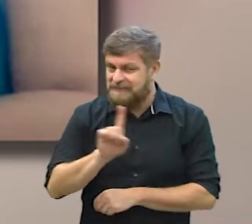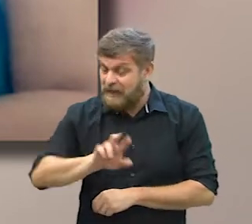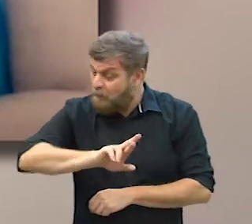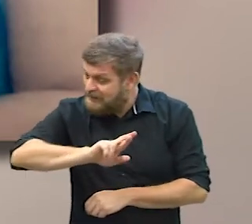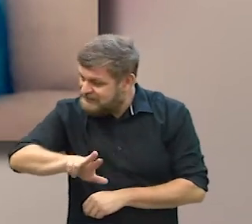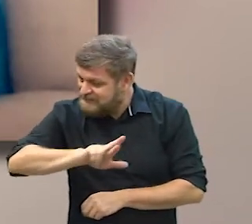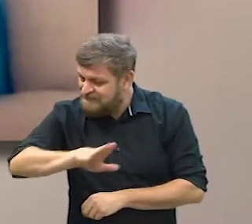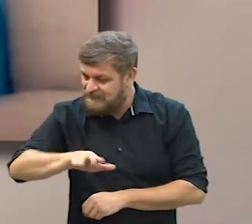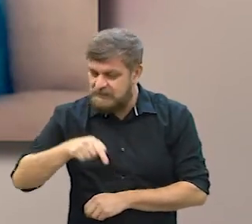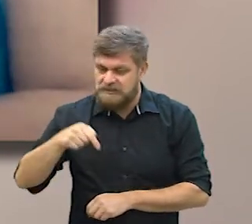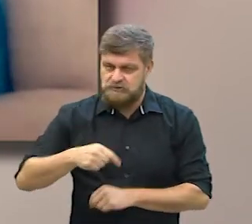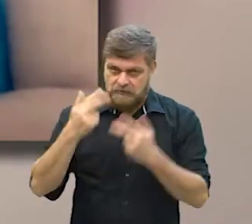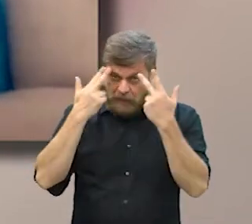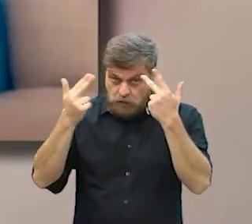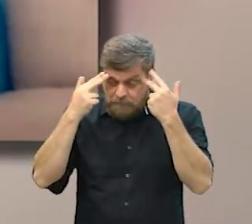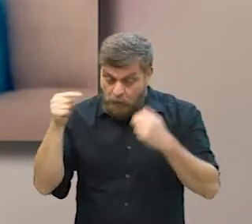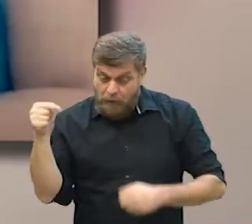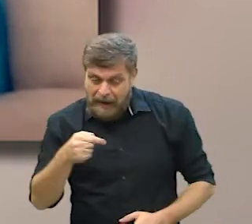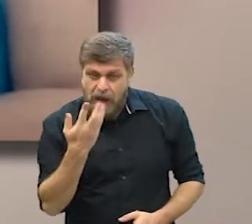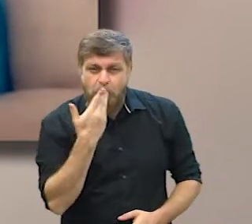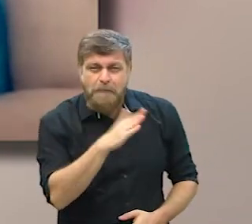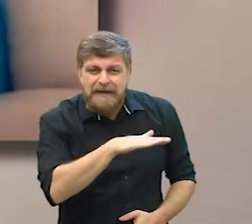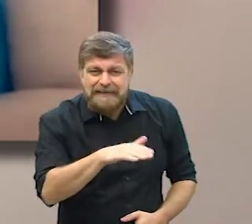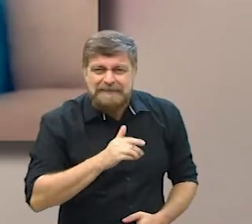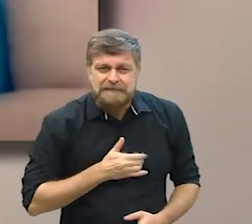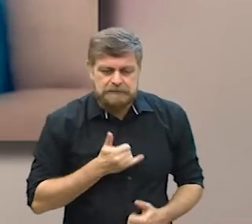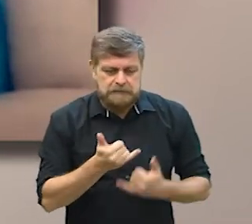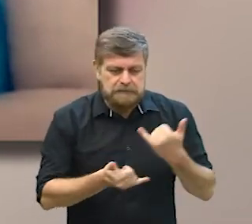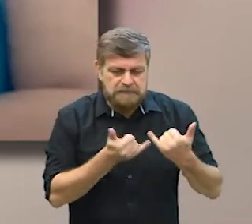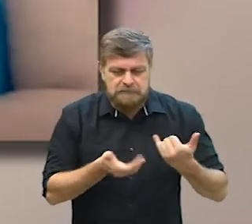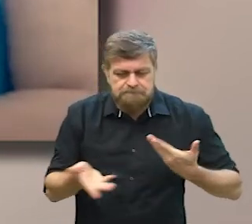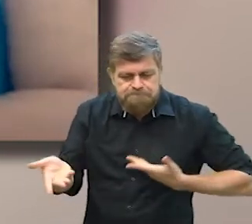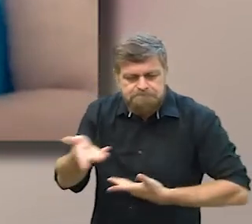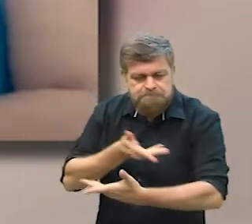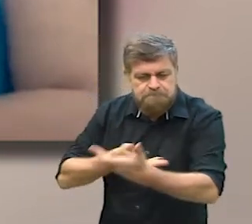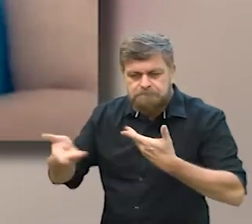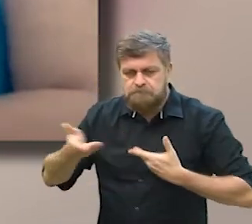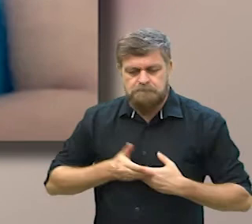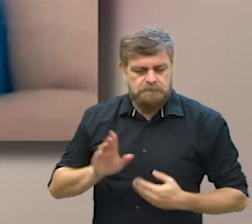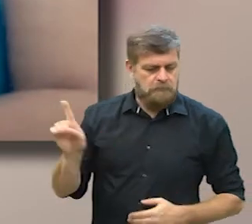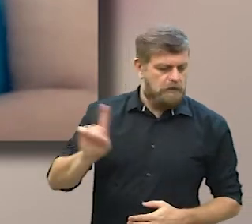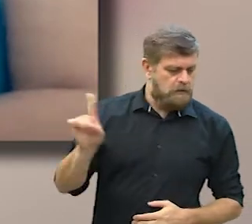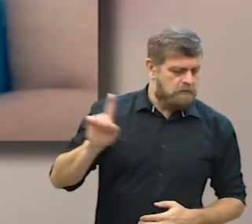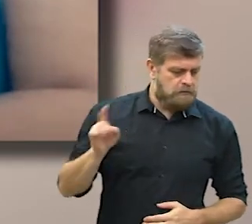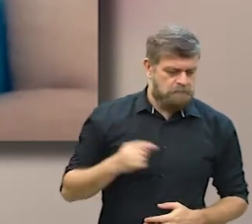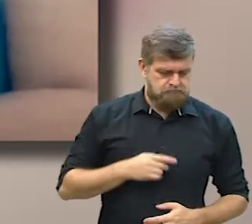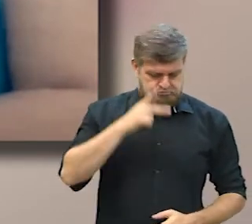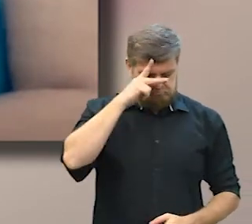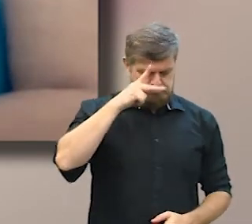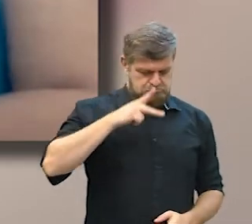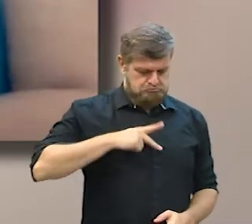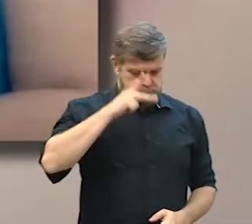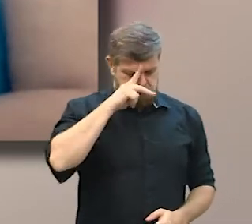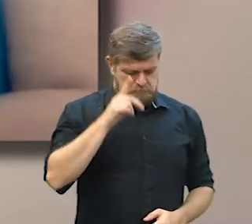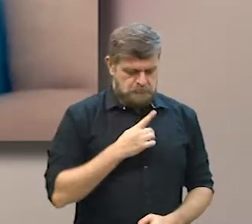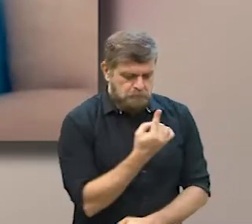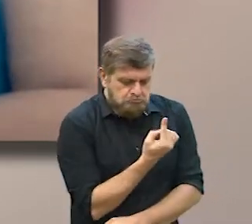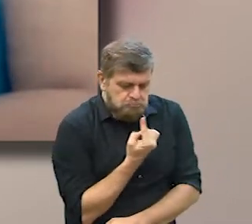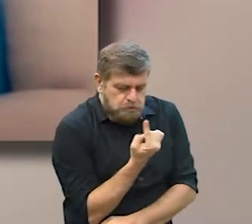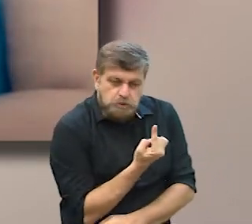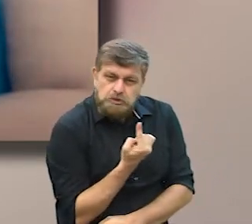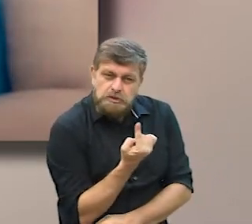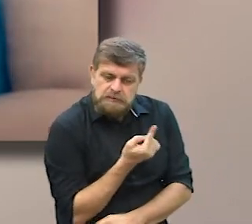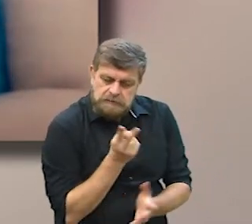coisinhas dela, não é nesse sentido, né? É uma criança que não compartilha o brincar. Então, é um comportamento mais